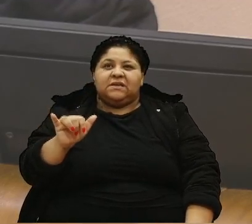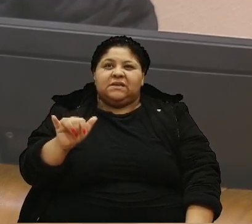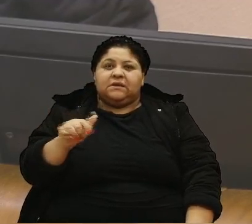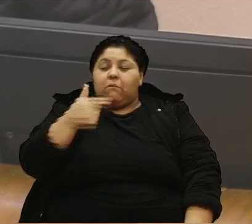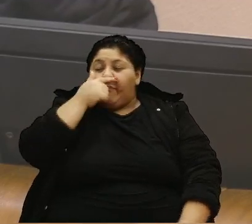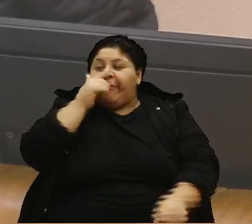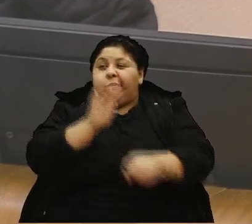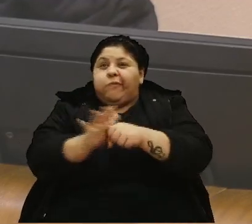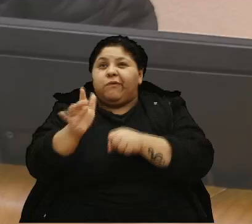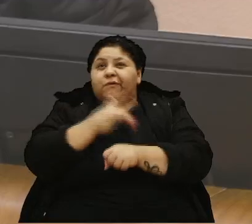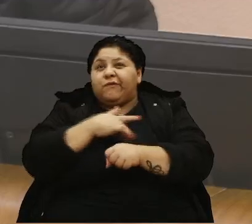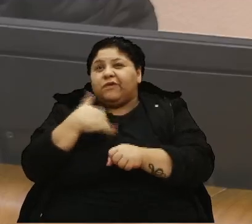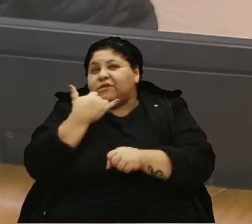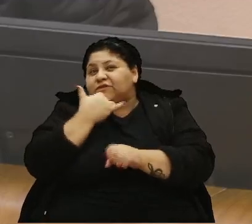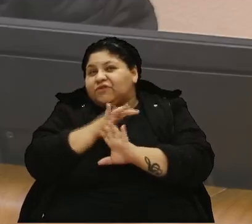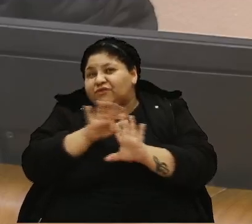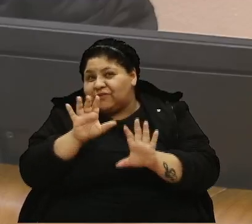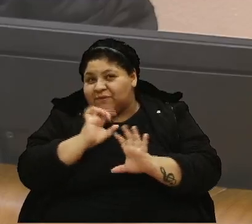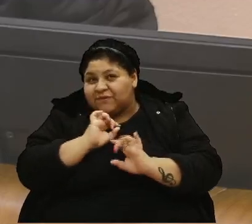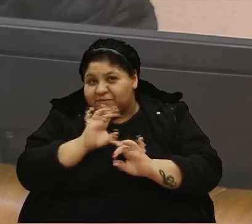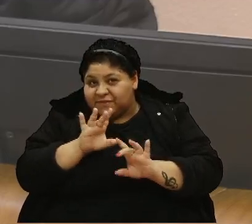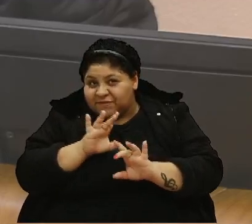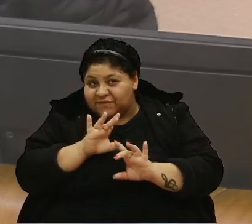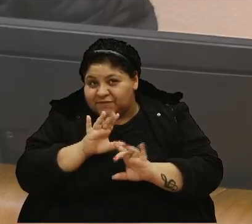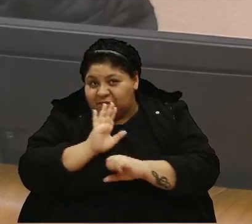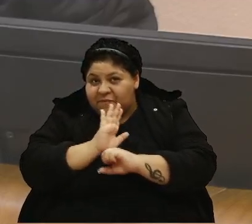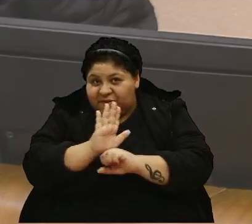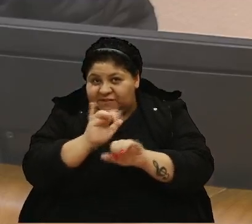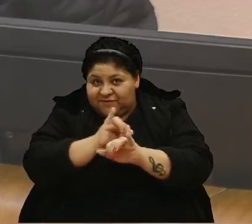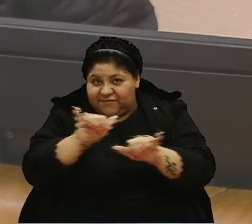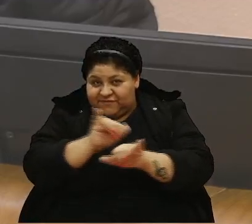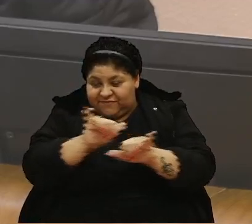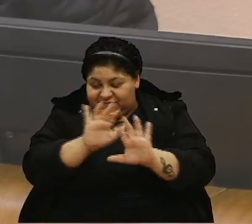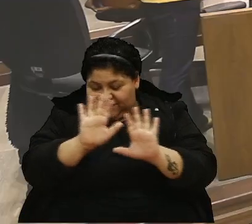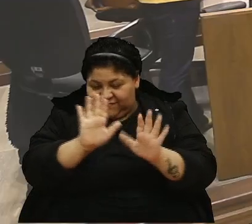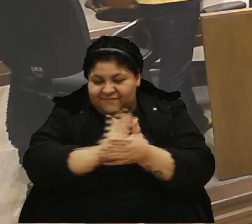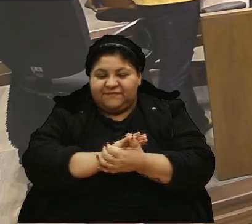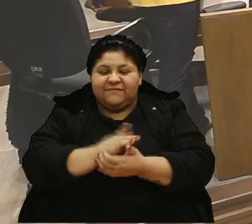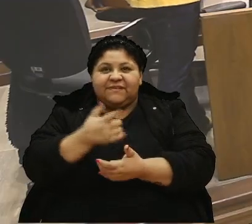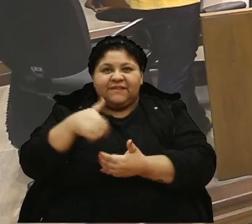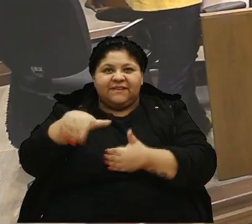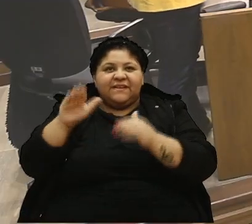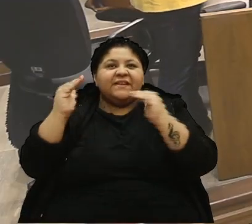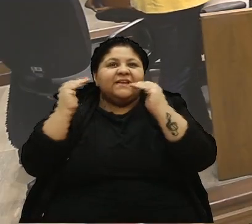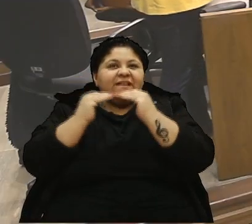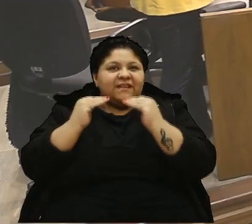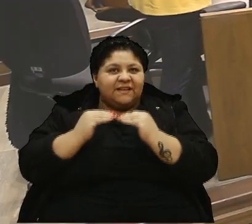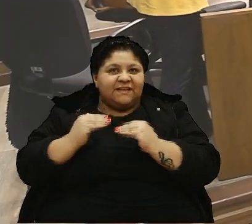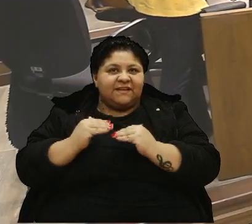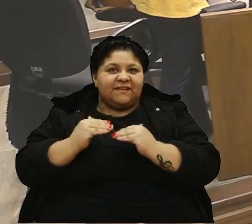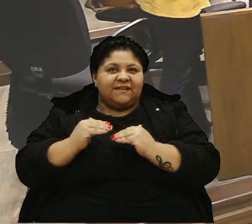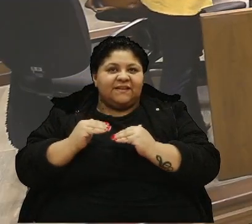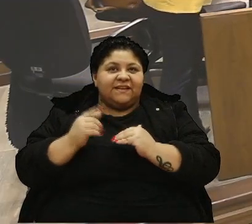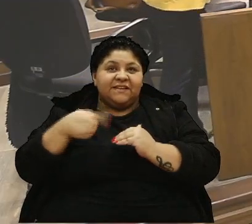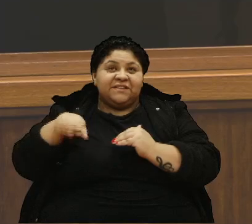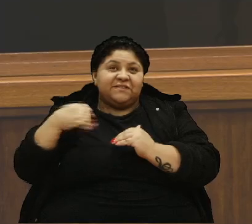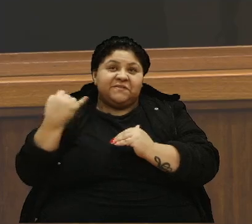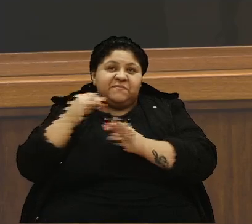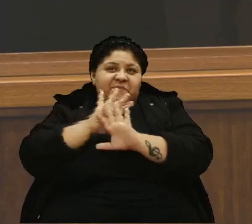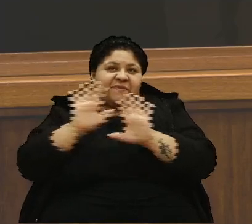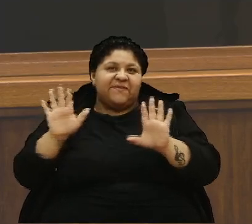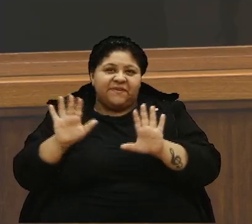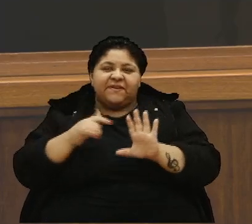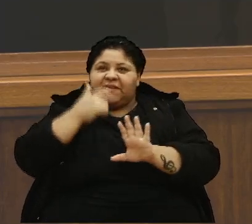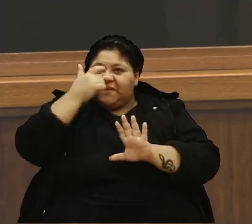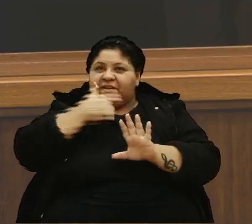também. Desculpa, vereadora, mas só para ajudar nessa questão de utilidade pública. Quando a gente concorda, a gente não se importa. Não,